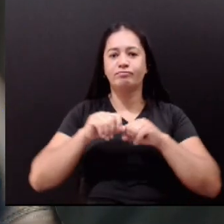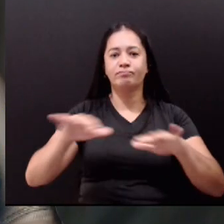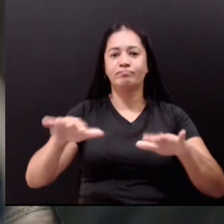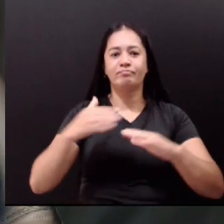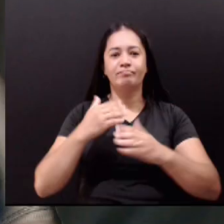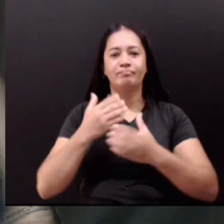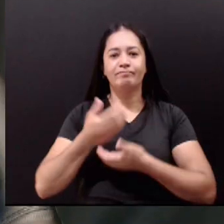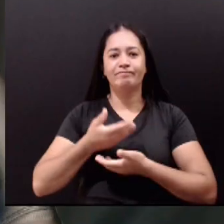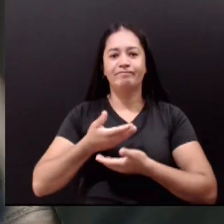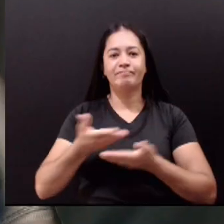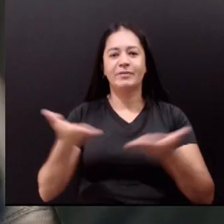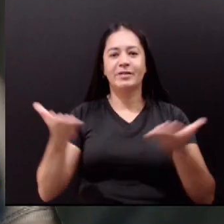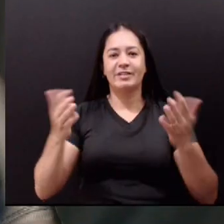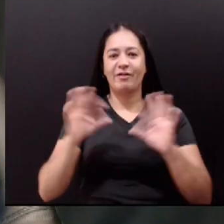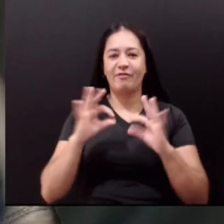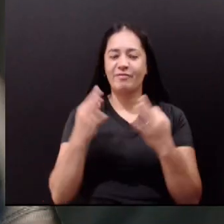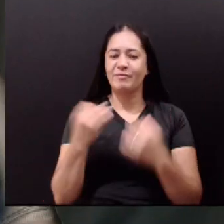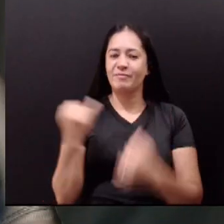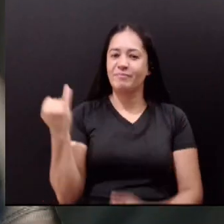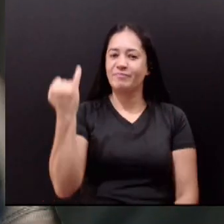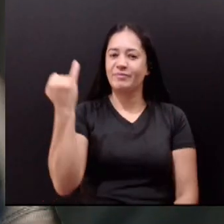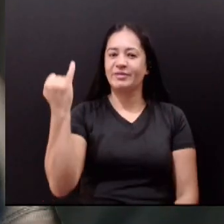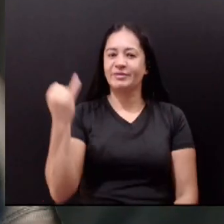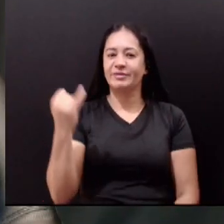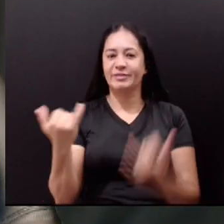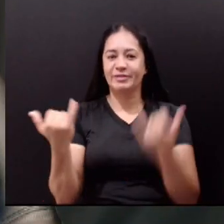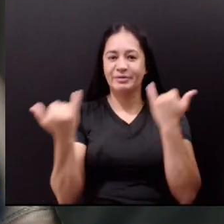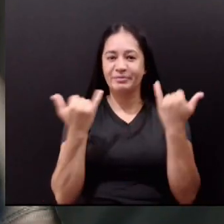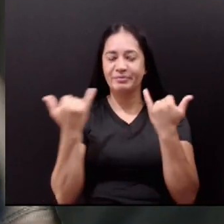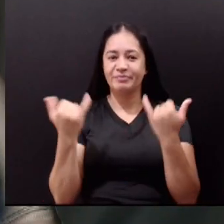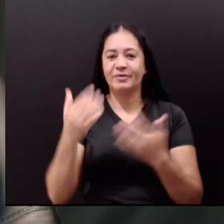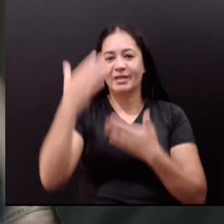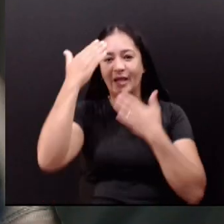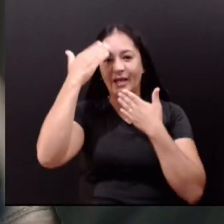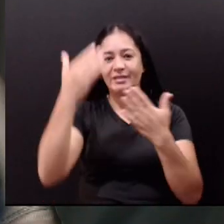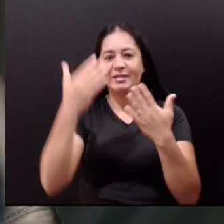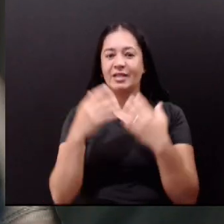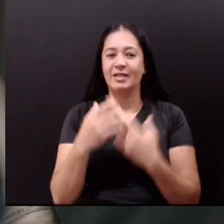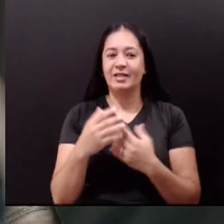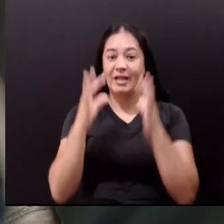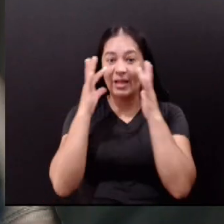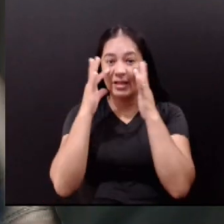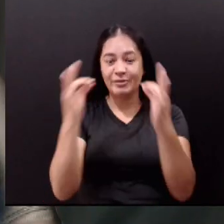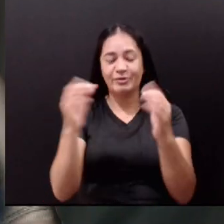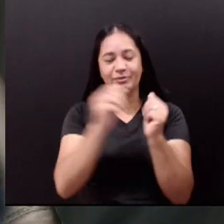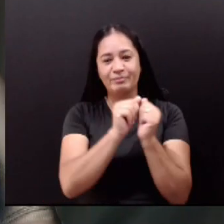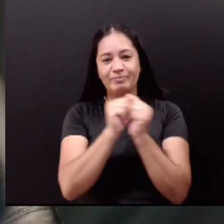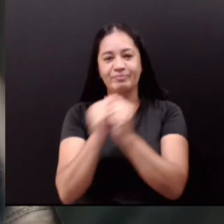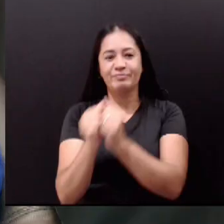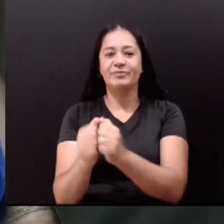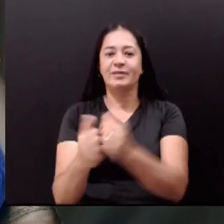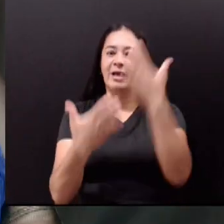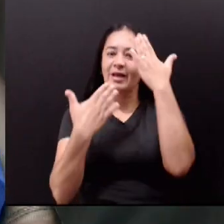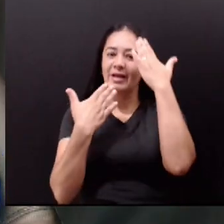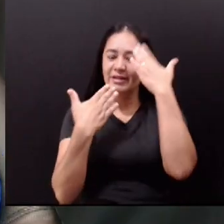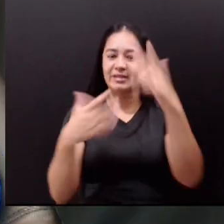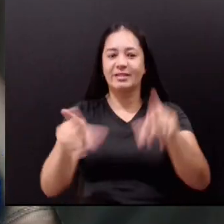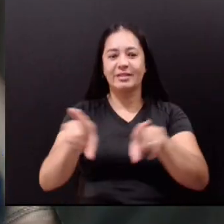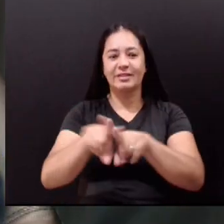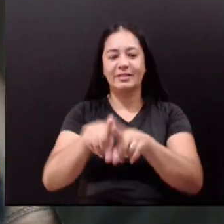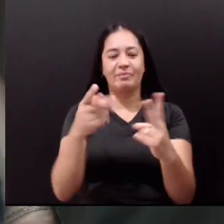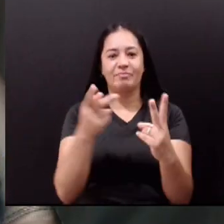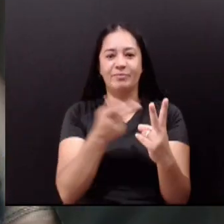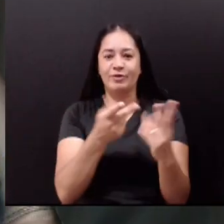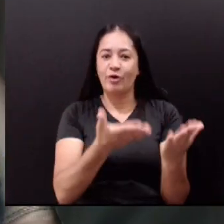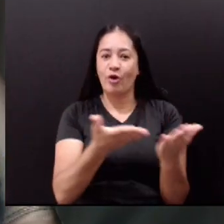muito valiosas. Bom, vamos agradecendo a sua audiência, a sua companhia, agradecendo também aos nossos convidados, lembrando que em instantes,